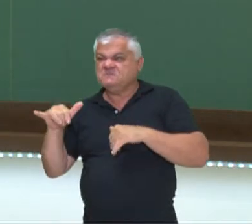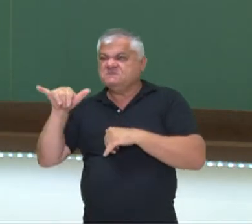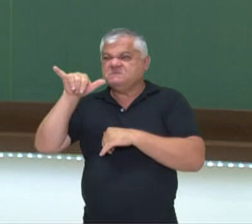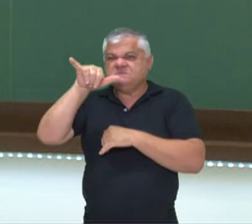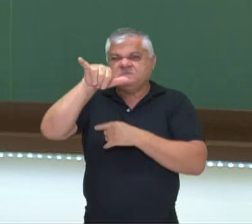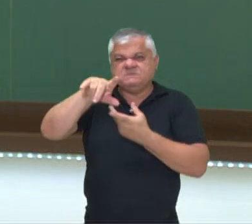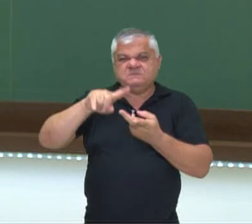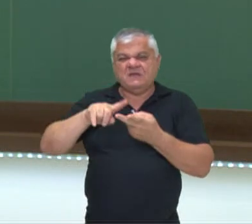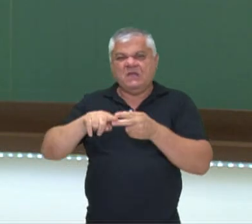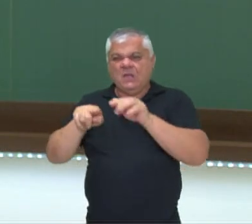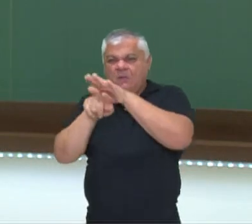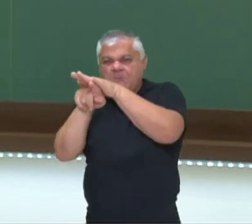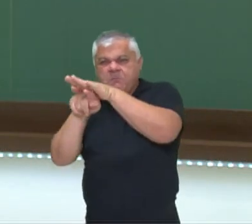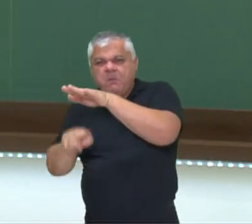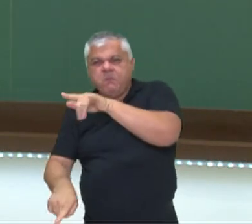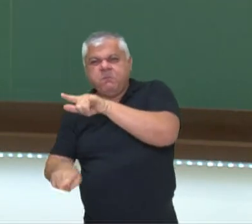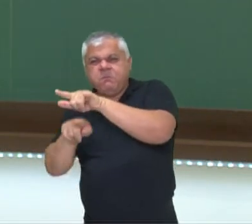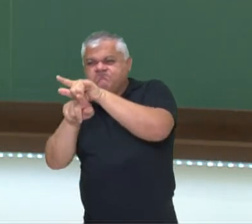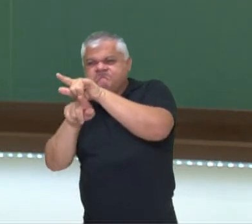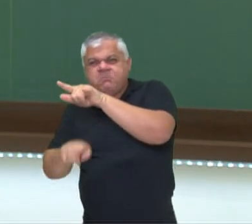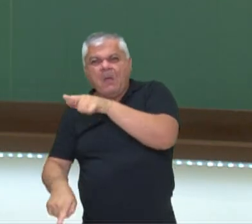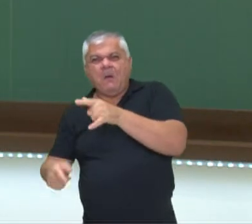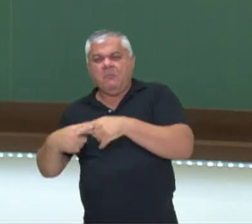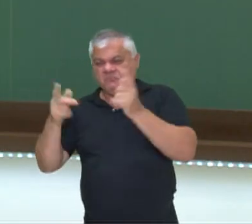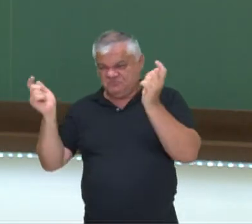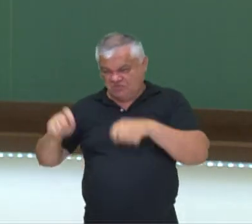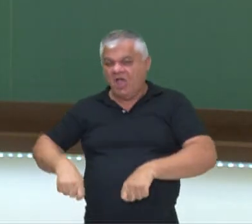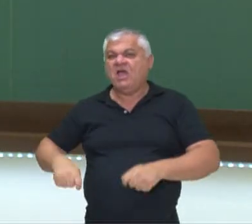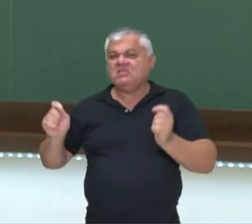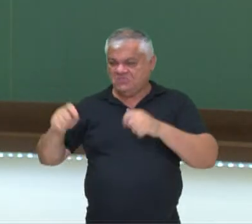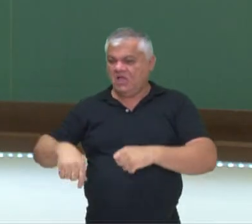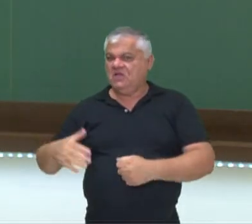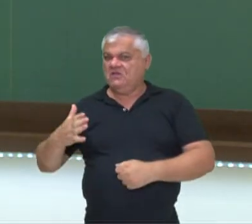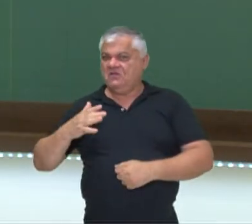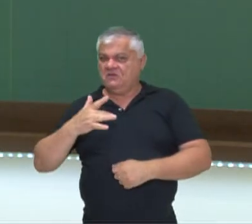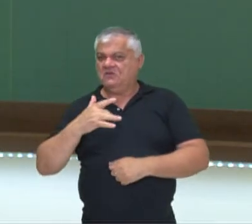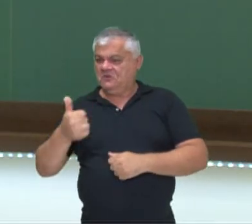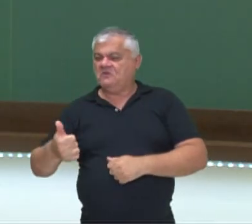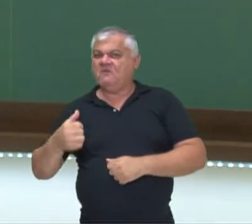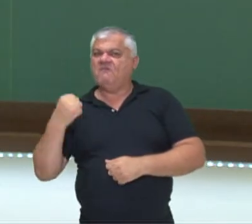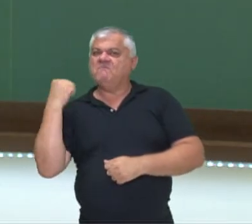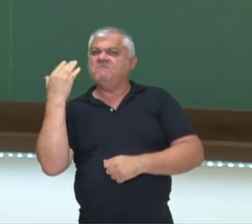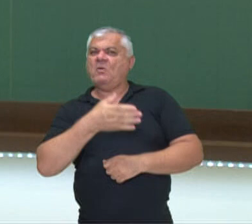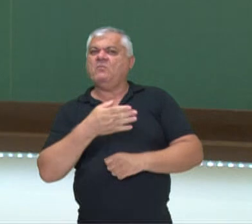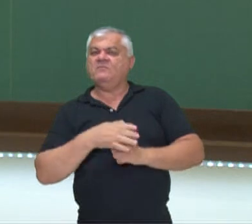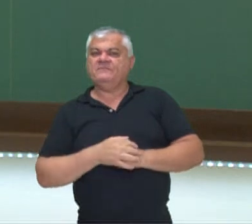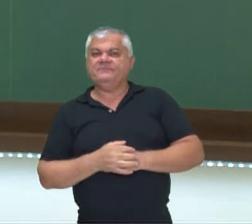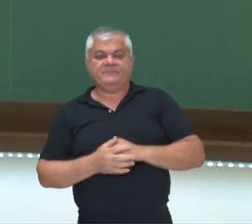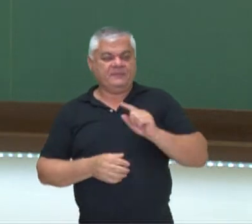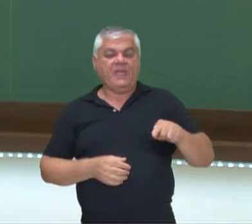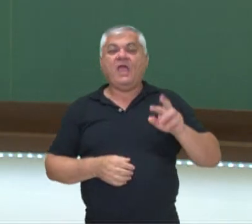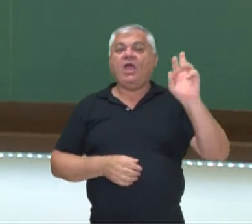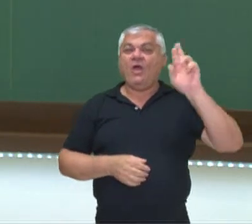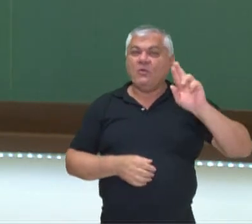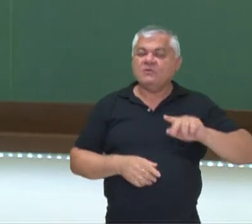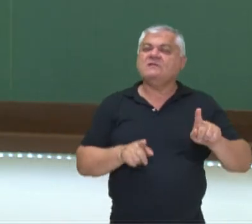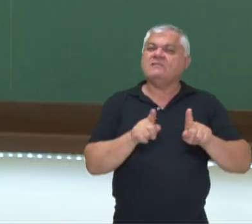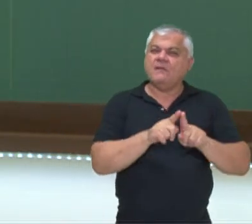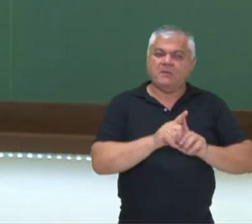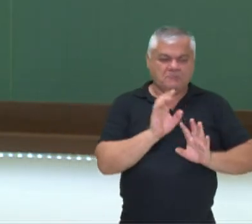Você mostra poder, olha o que eu posso fazer. Então, dessa forma, eles começaram a